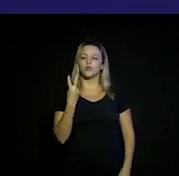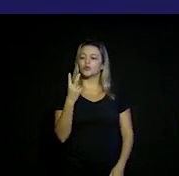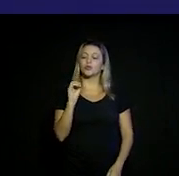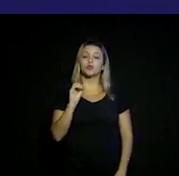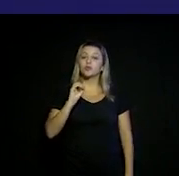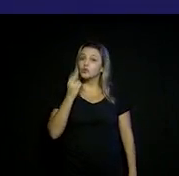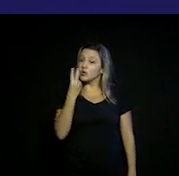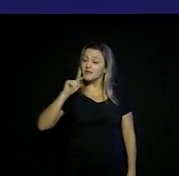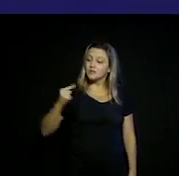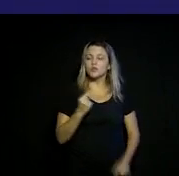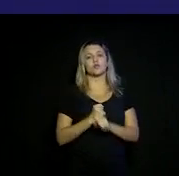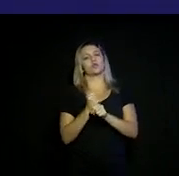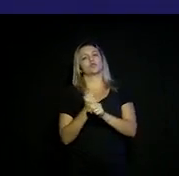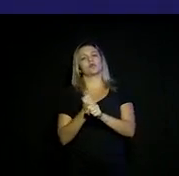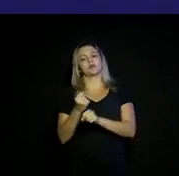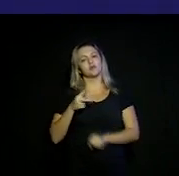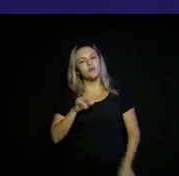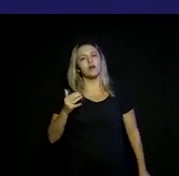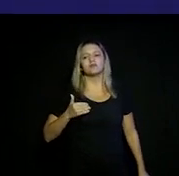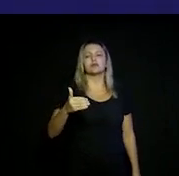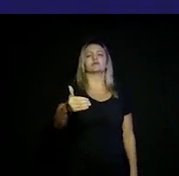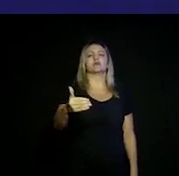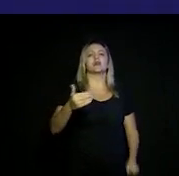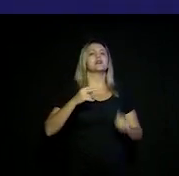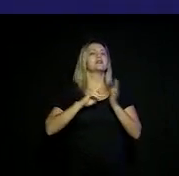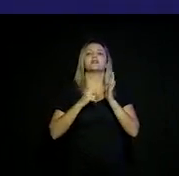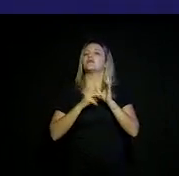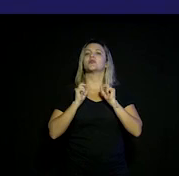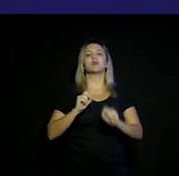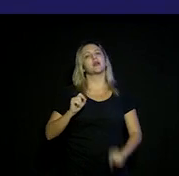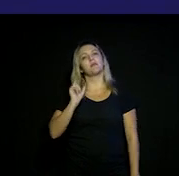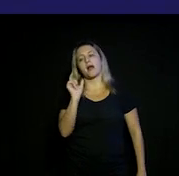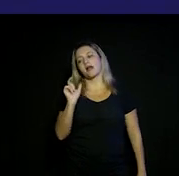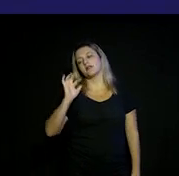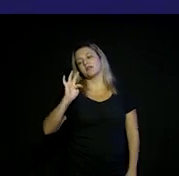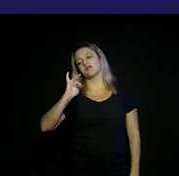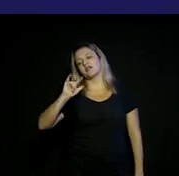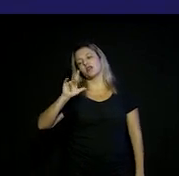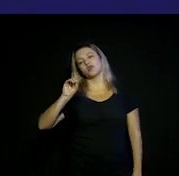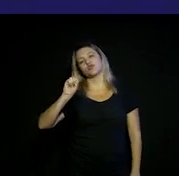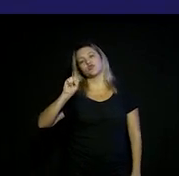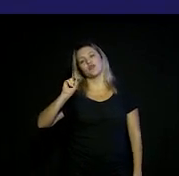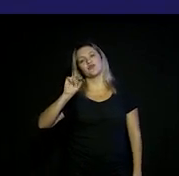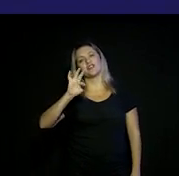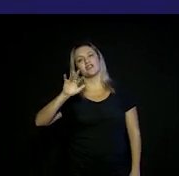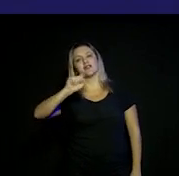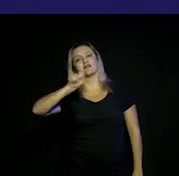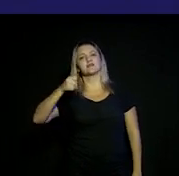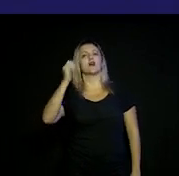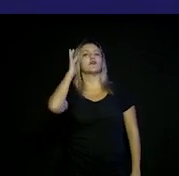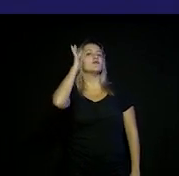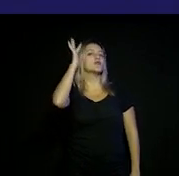princípios. E o nome disso chama-se filosofia. E eu convido